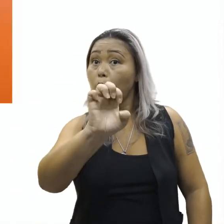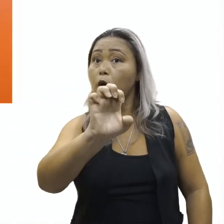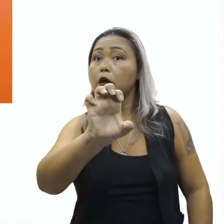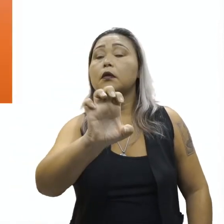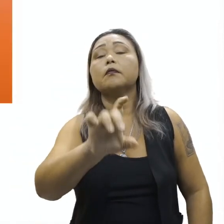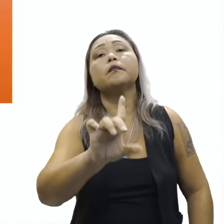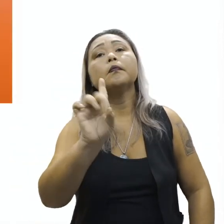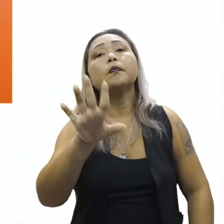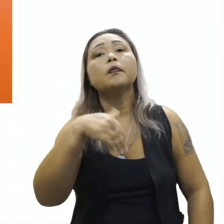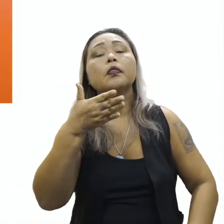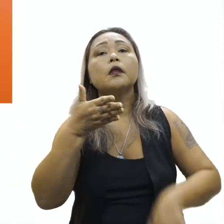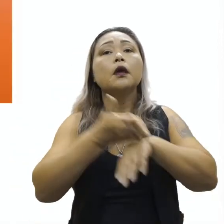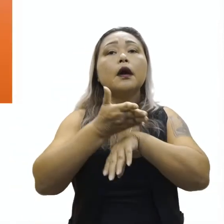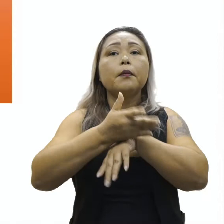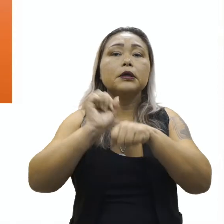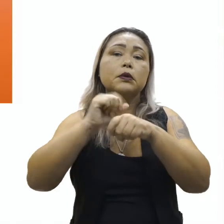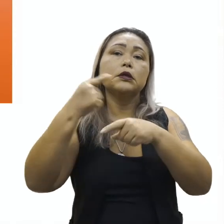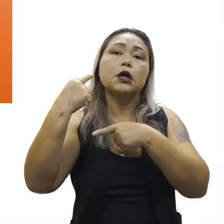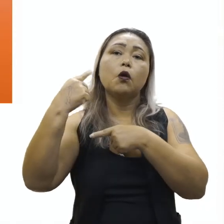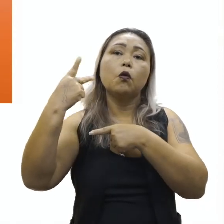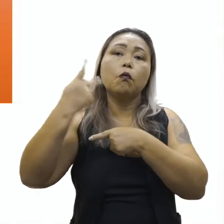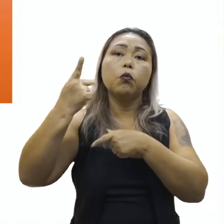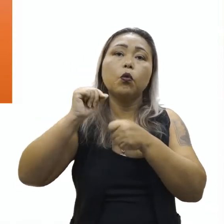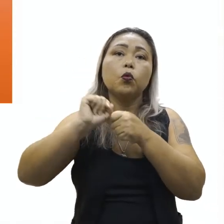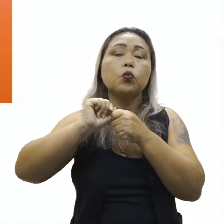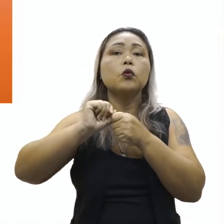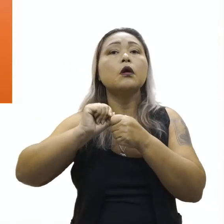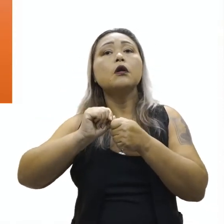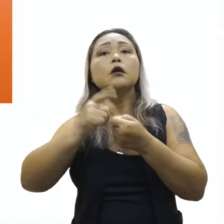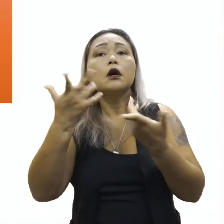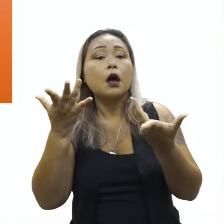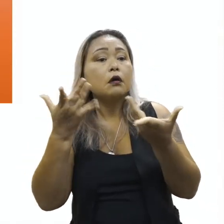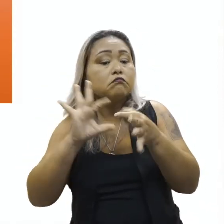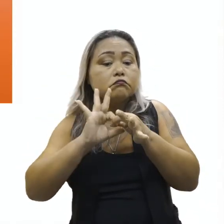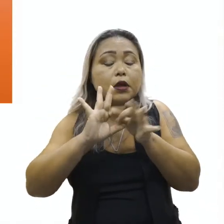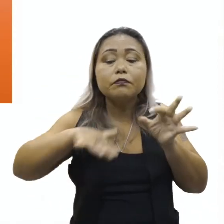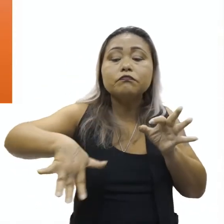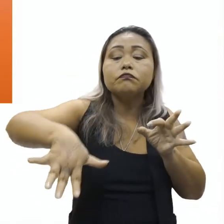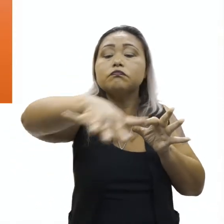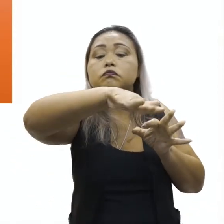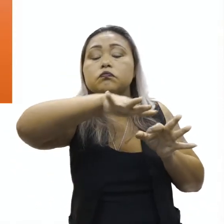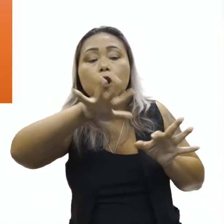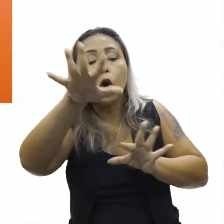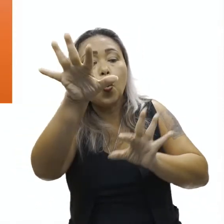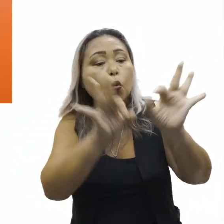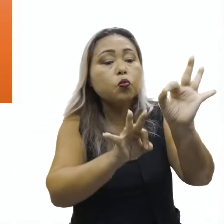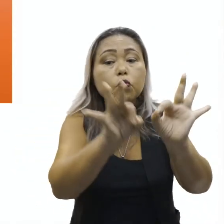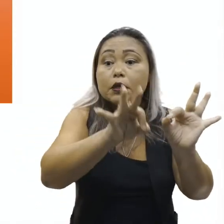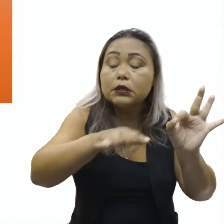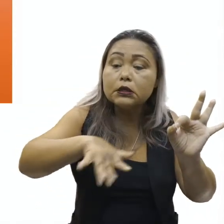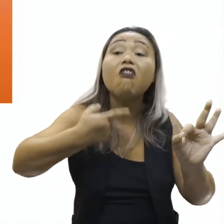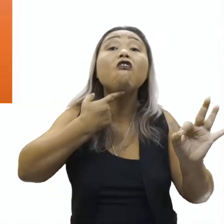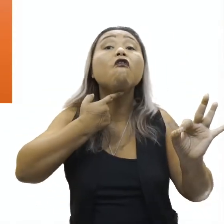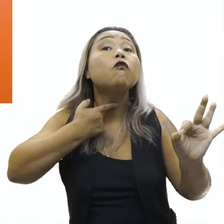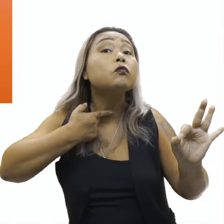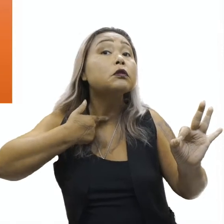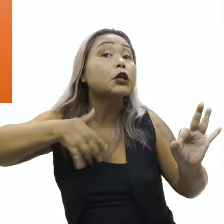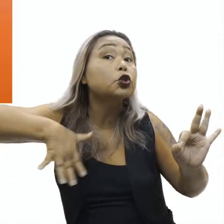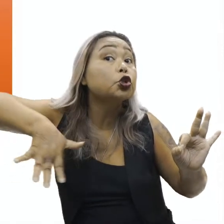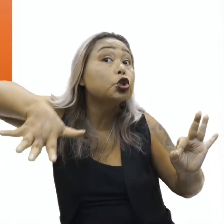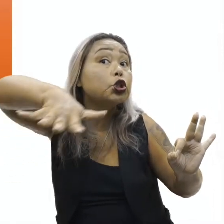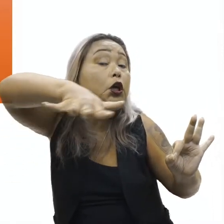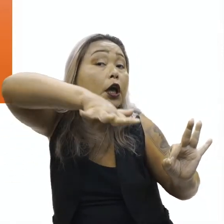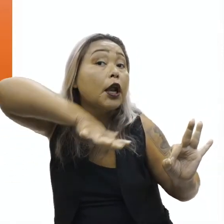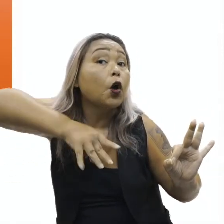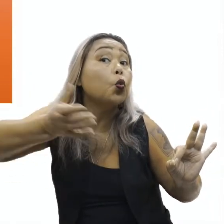a participação política é um ato de deliberação pública que organiza a vontade geral e traduz os elementos comuns